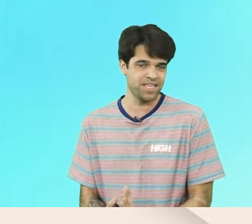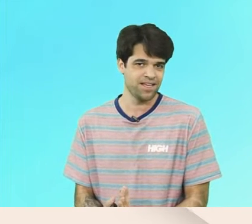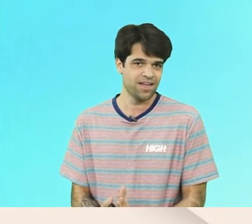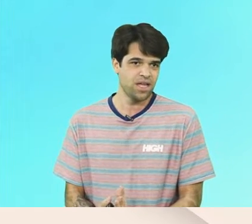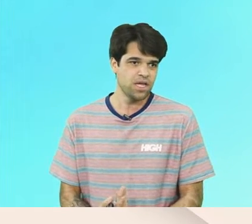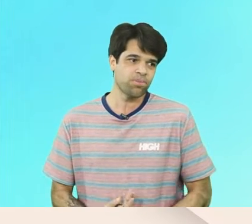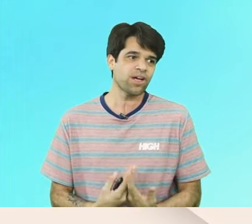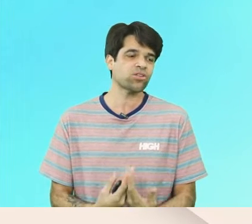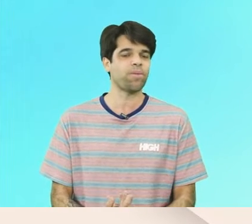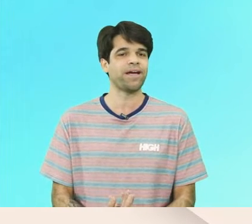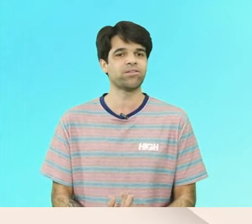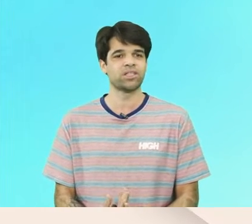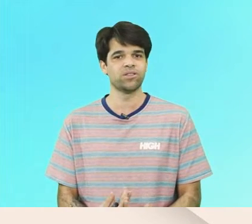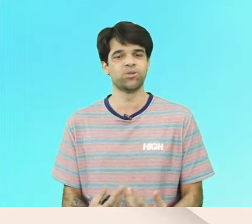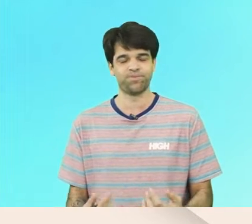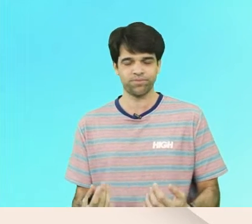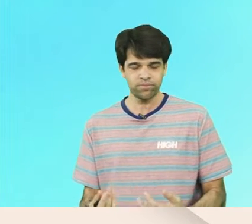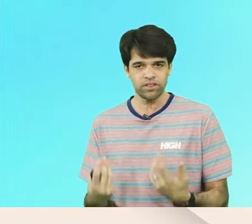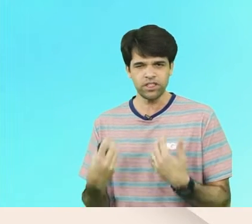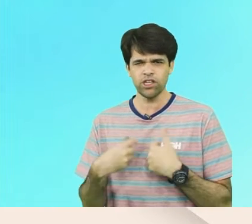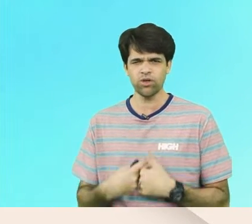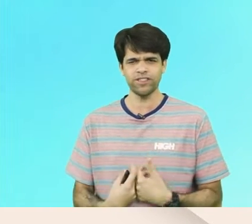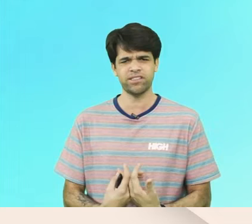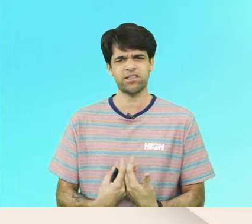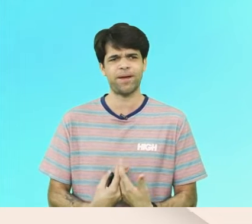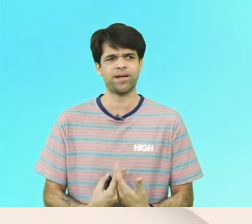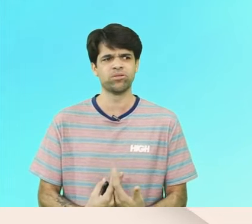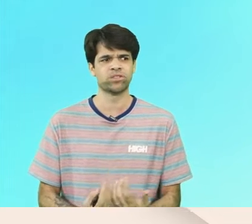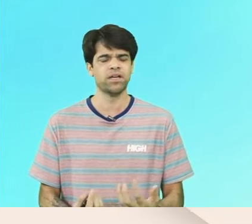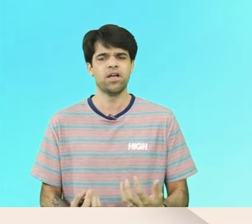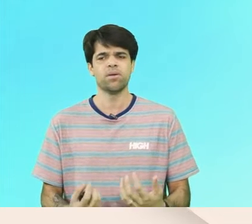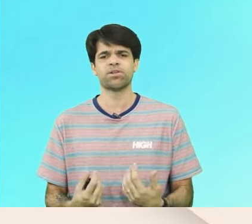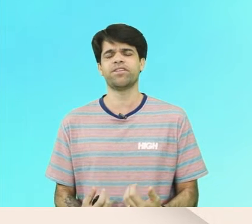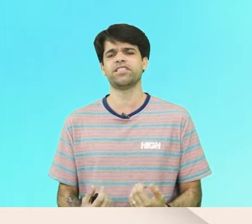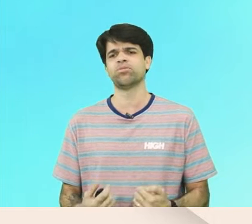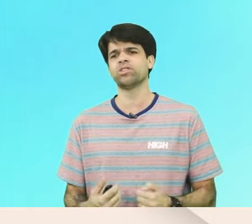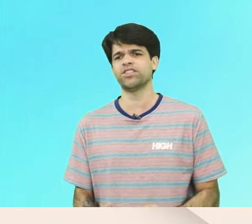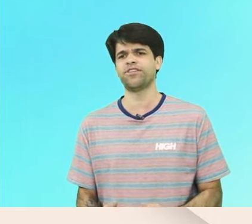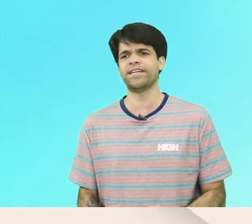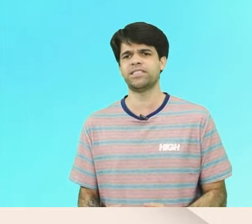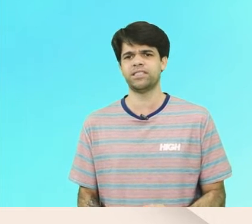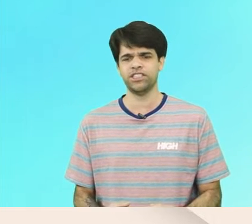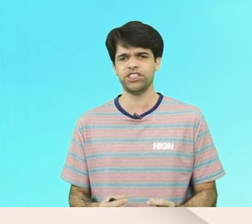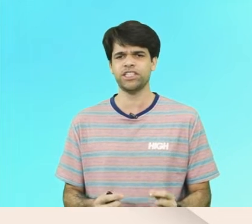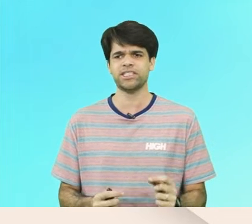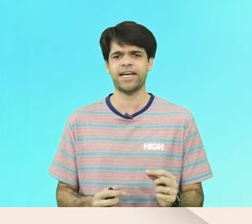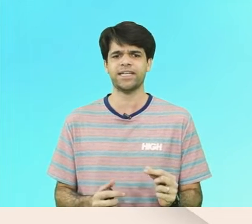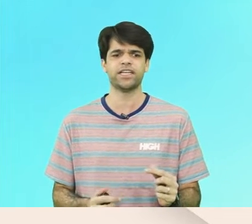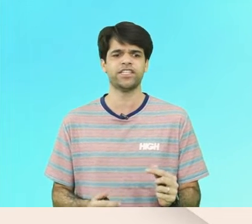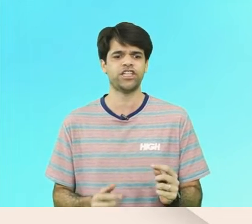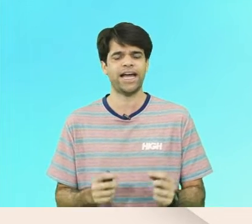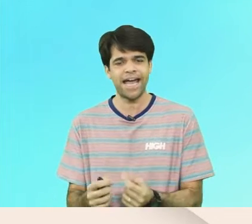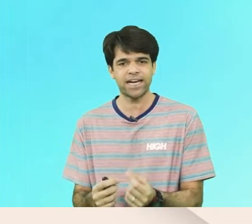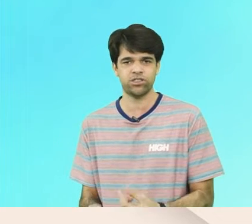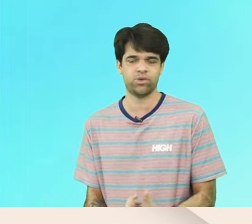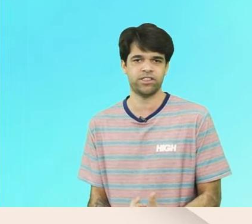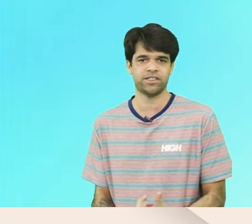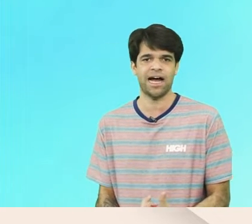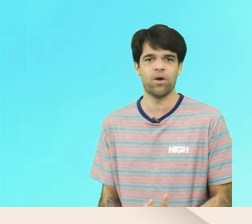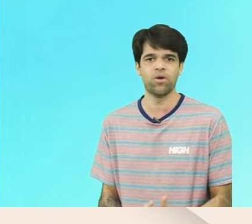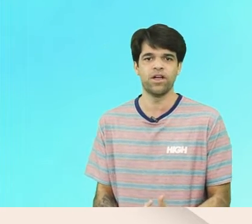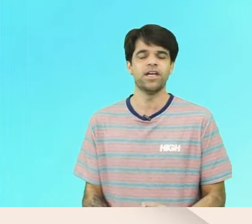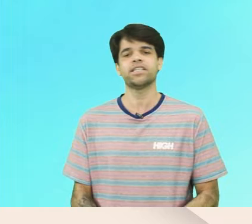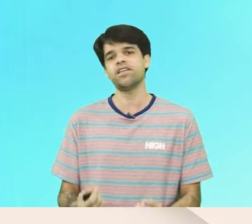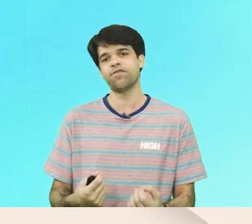é para mim? Por que eu estou perguntando? Eu estou fazendo essa pergunta? Porque, veja, muitas vezes existem certas regras